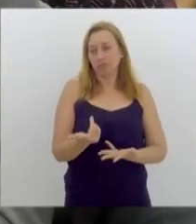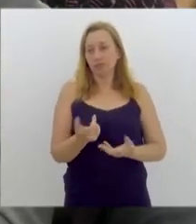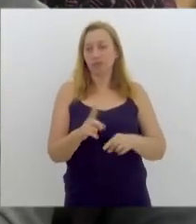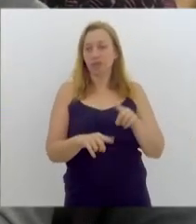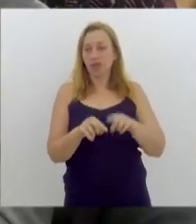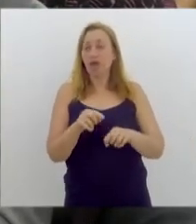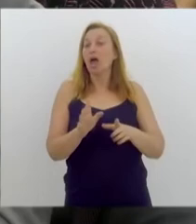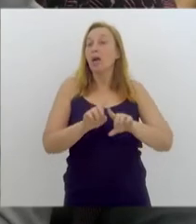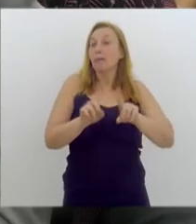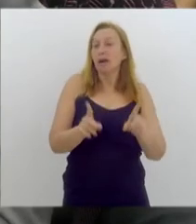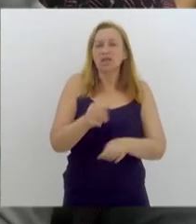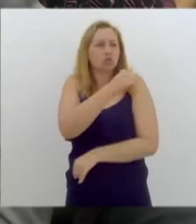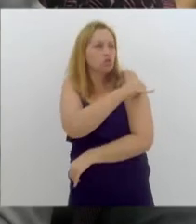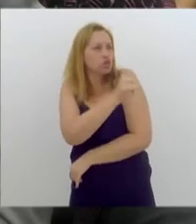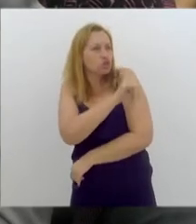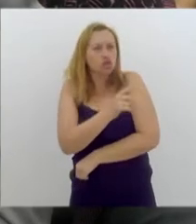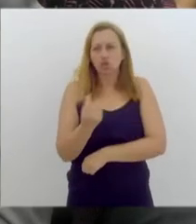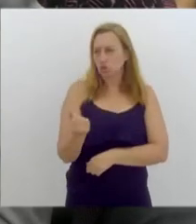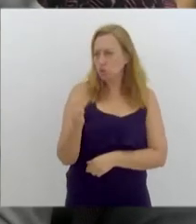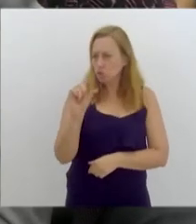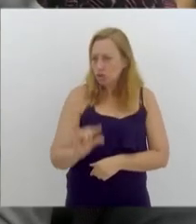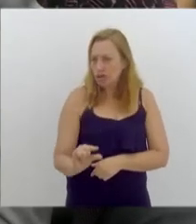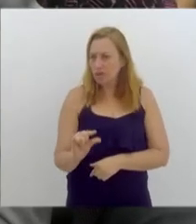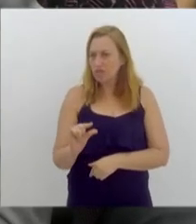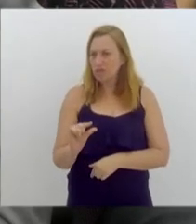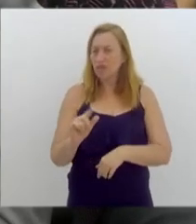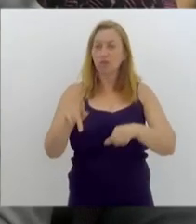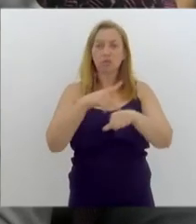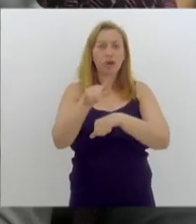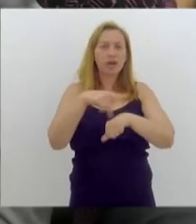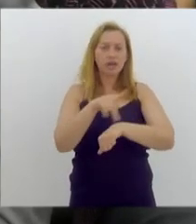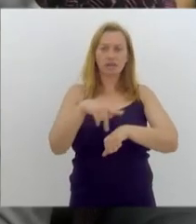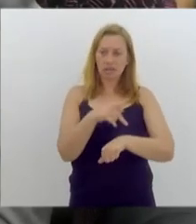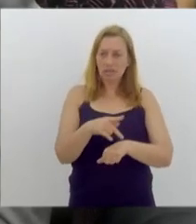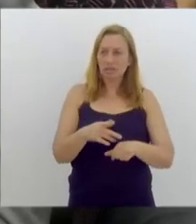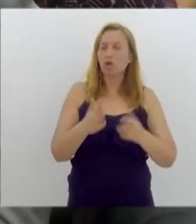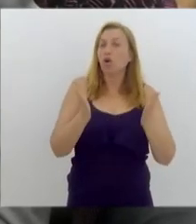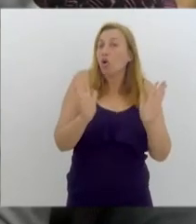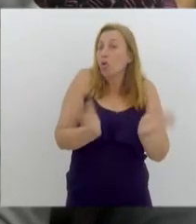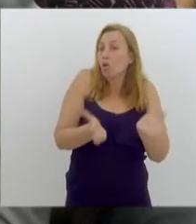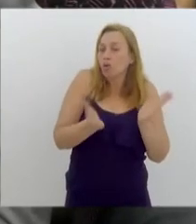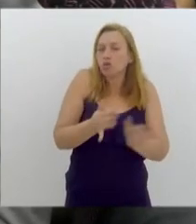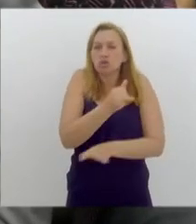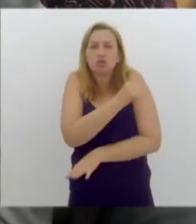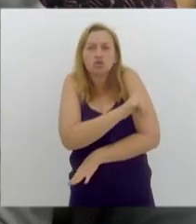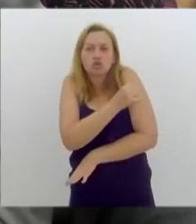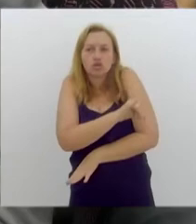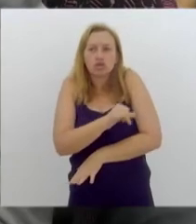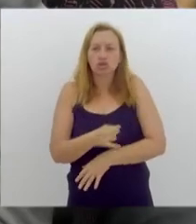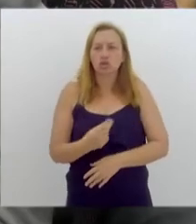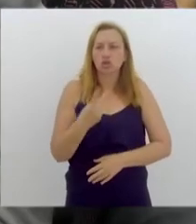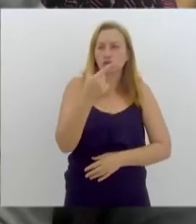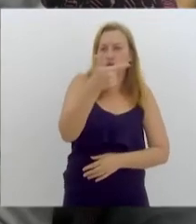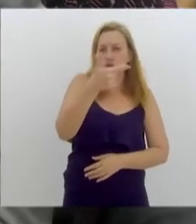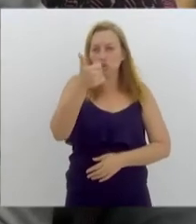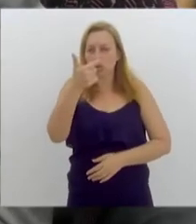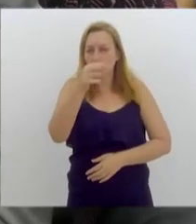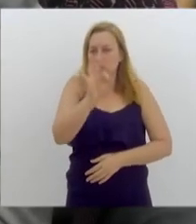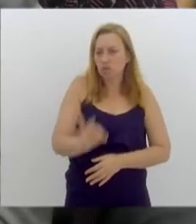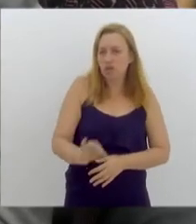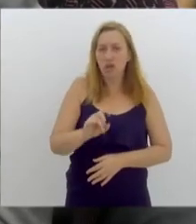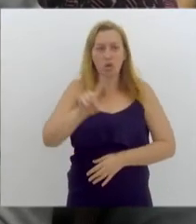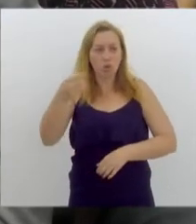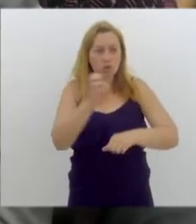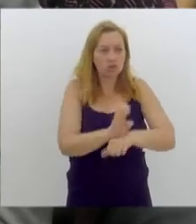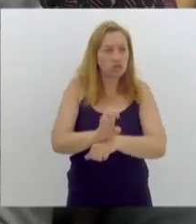aspecto Rio de Janeiro tem a menor tarifa do país né hoje o Rio de Janeiro aplica 12% né tem